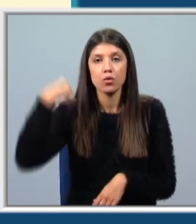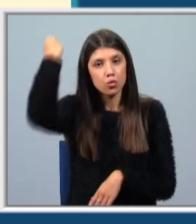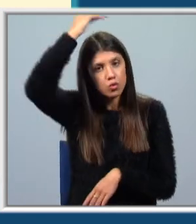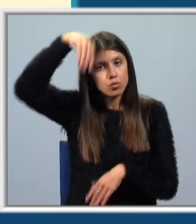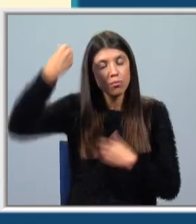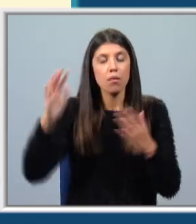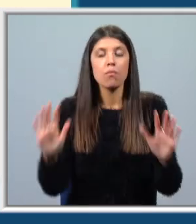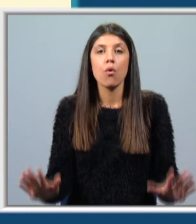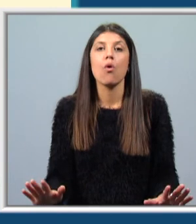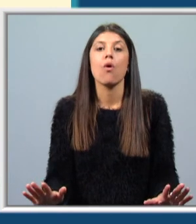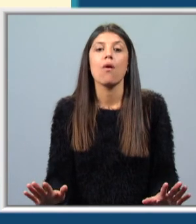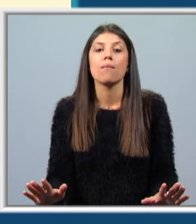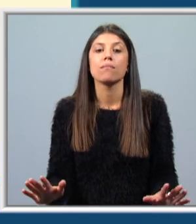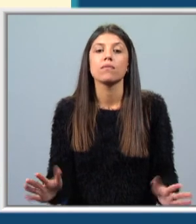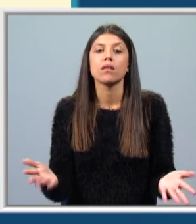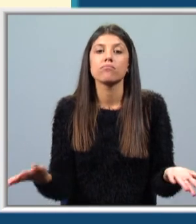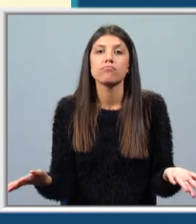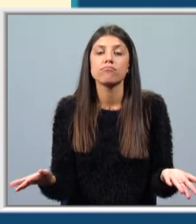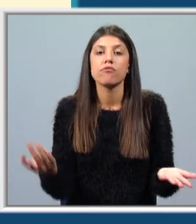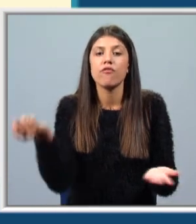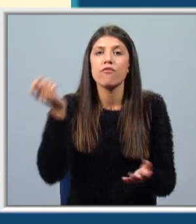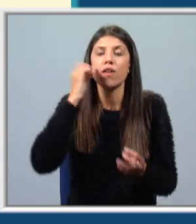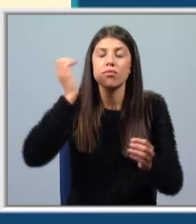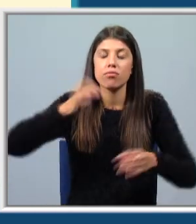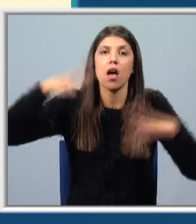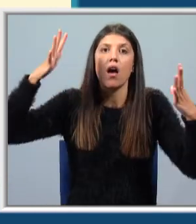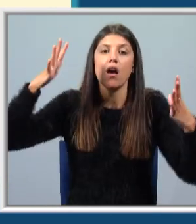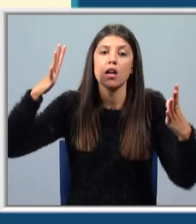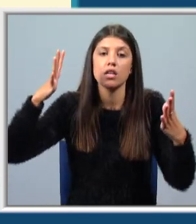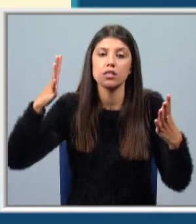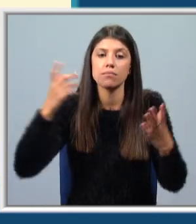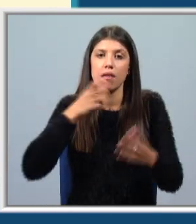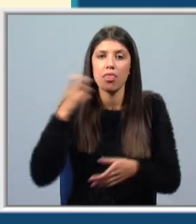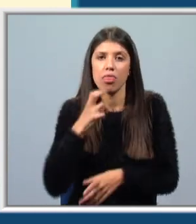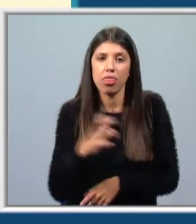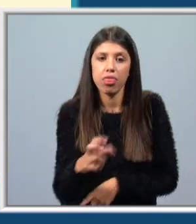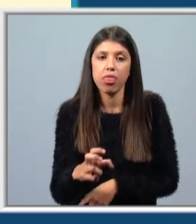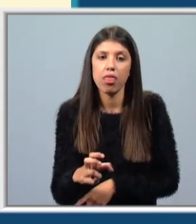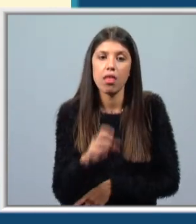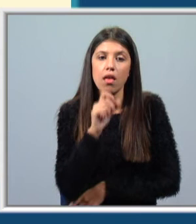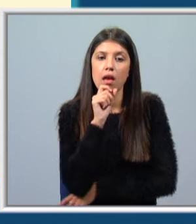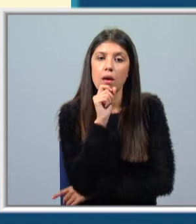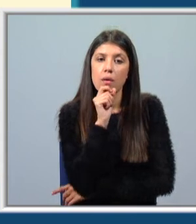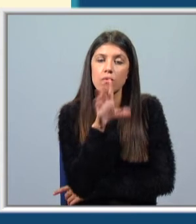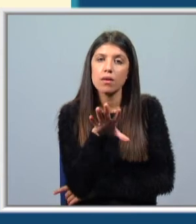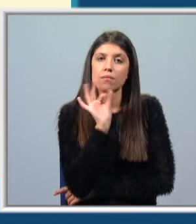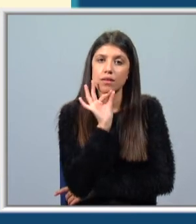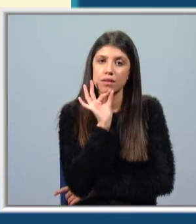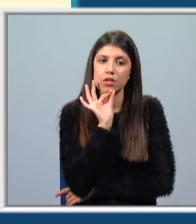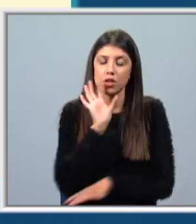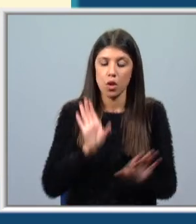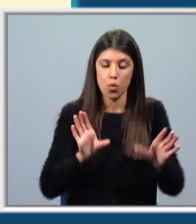malvada. Temos também o fantasma, uma serpente. Olha, eu acho que podíamos escolher um grupo de lagartos